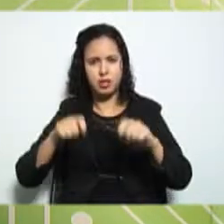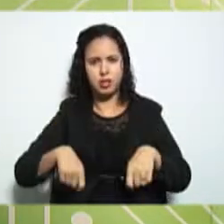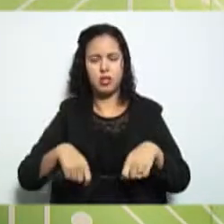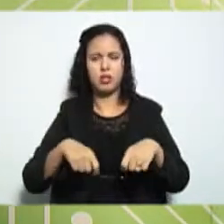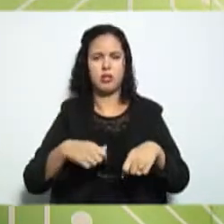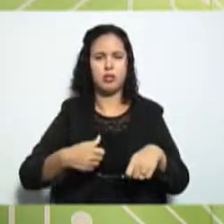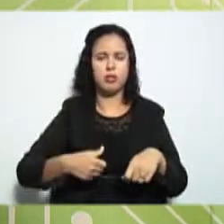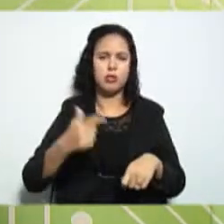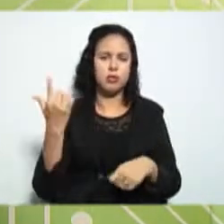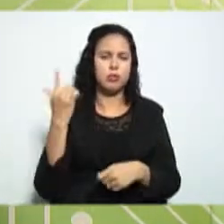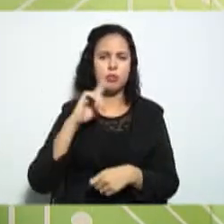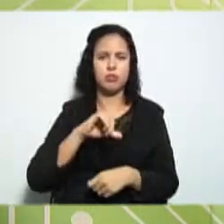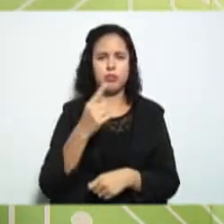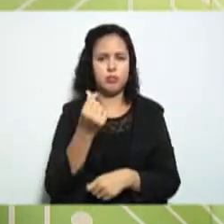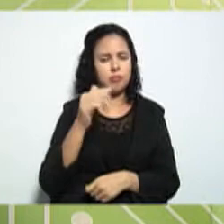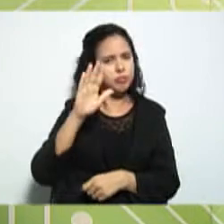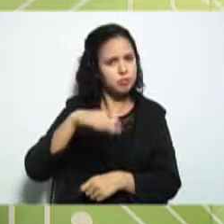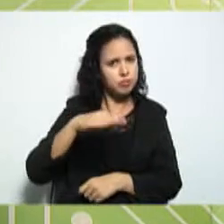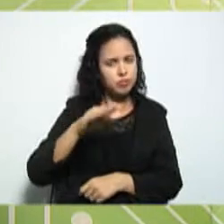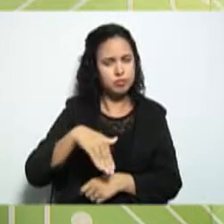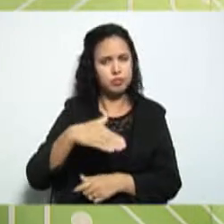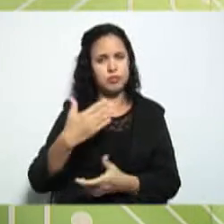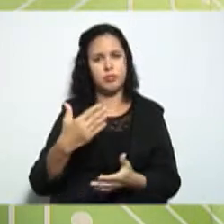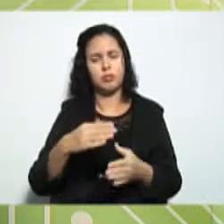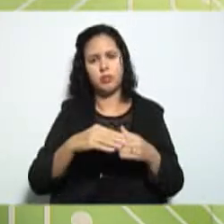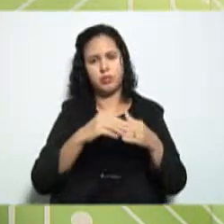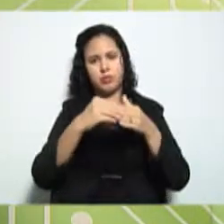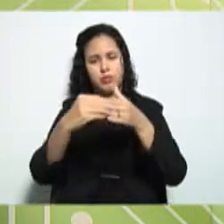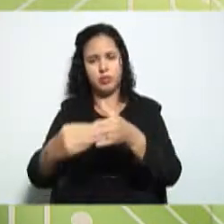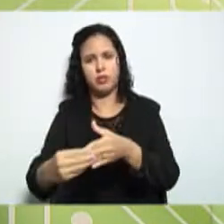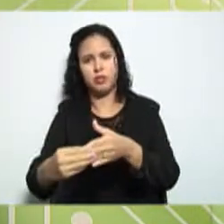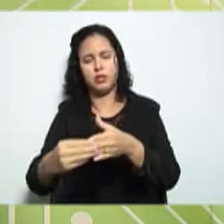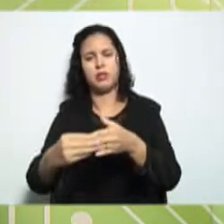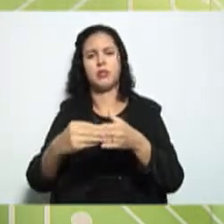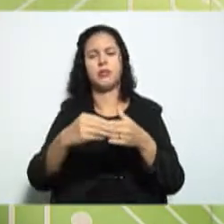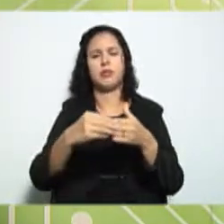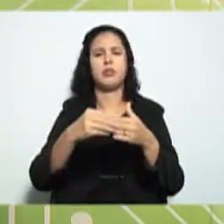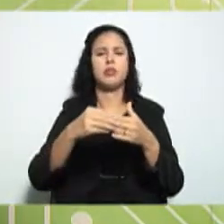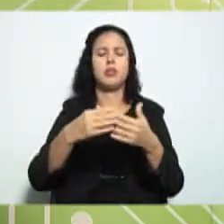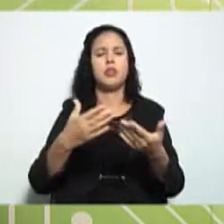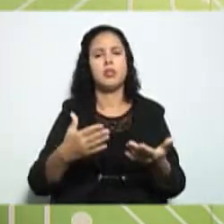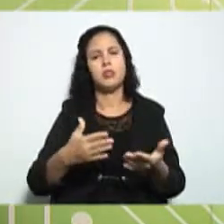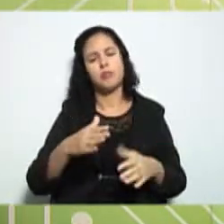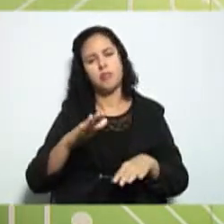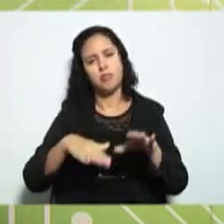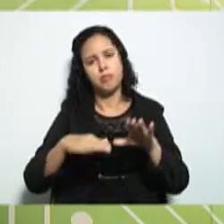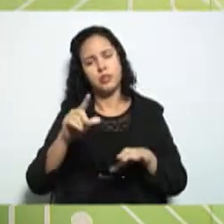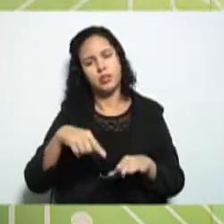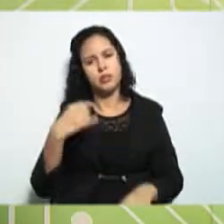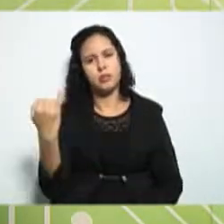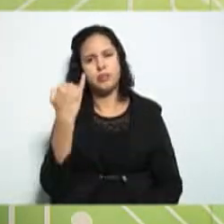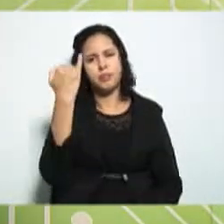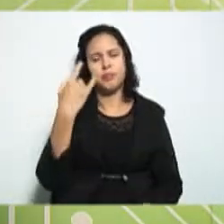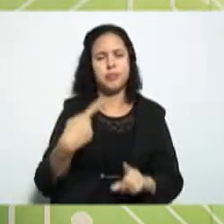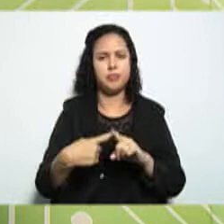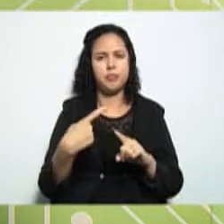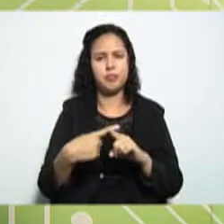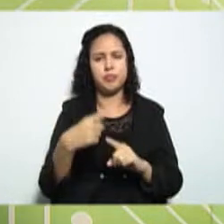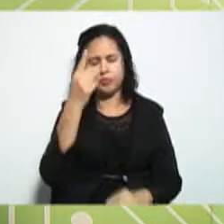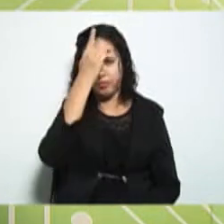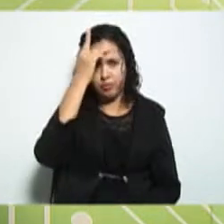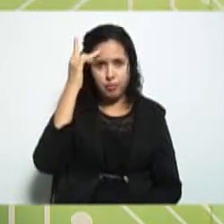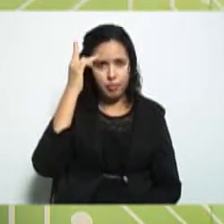desconto melhor, negociar uma modalidade de entrega, um prazo de entrega melhor. Muitas vezes isso aqui é importante quando as pessoas sempre